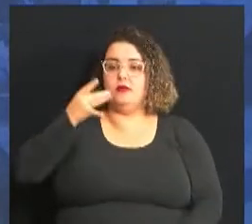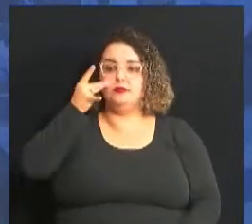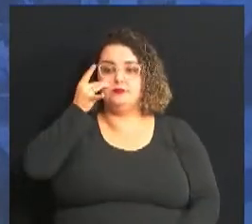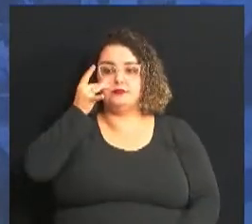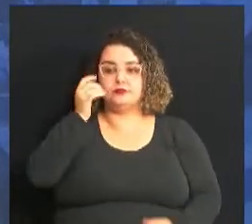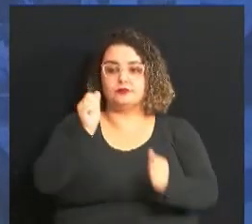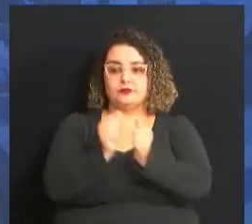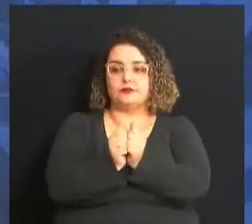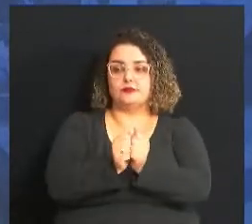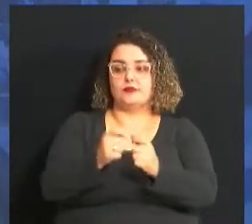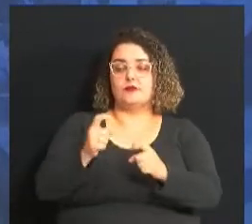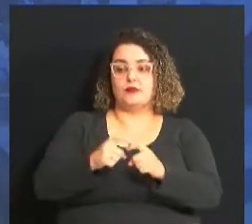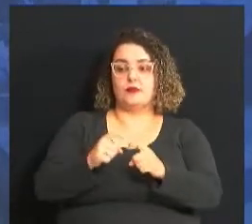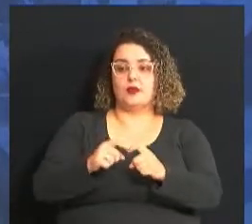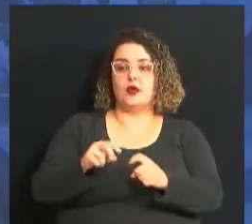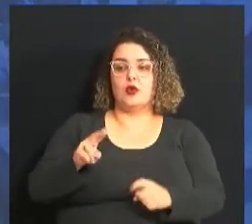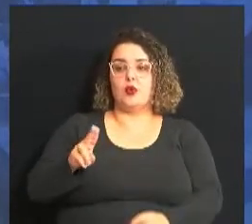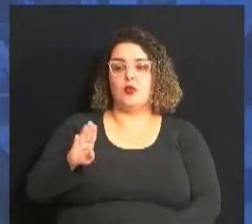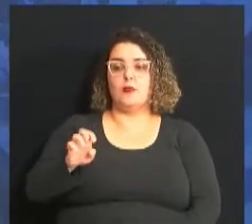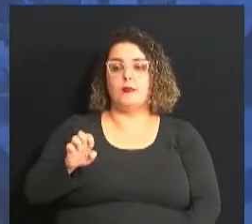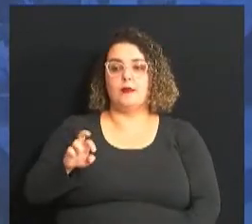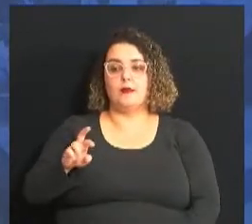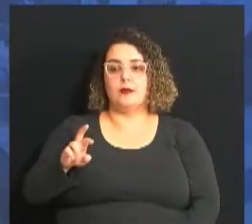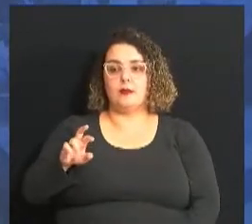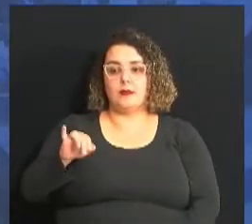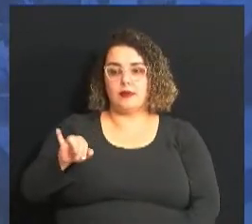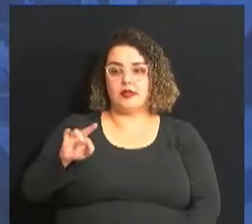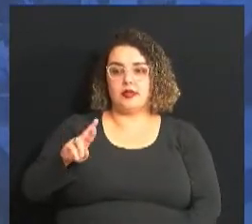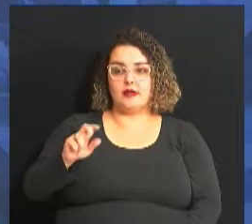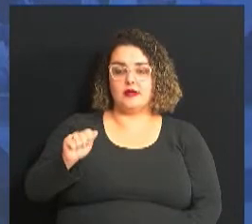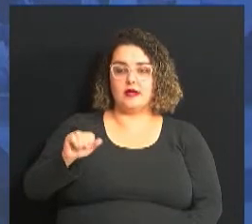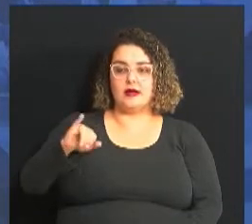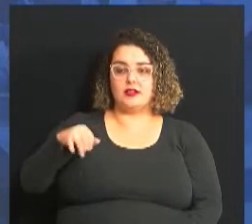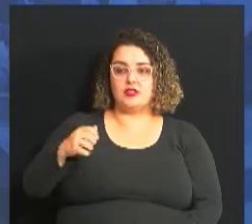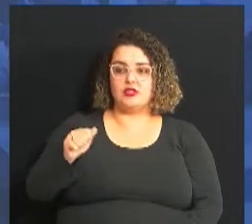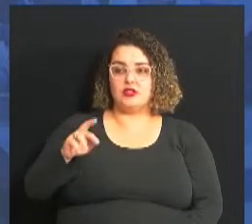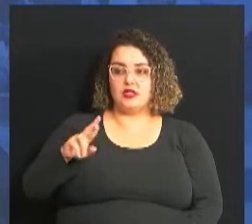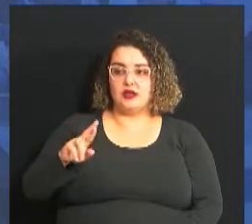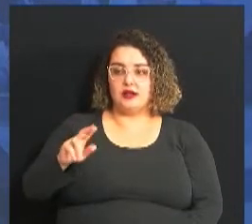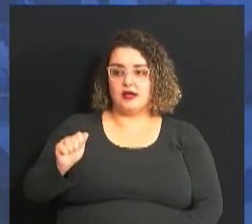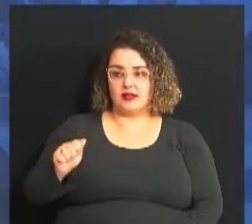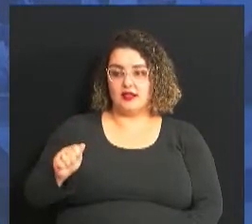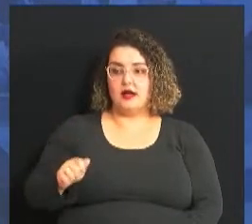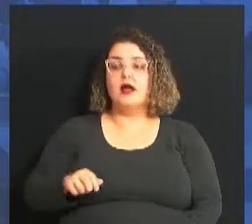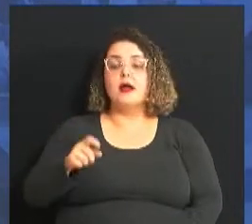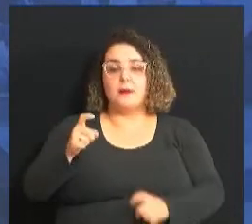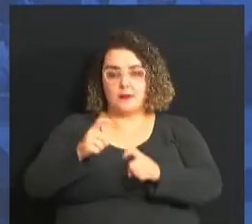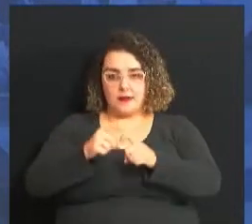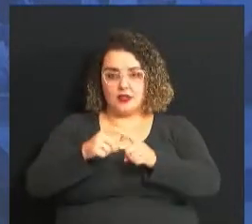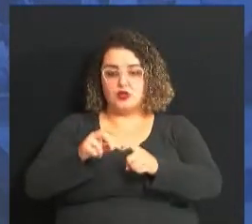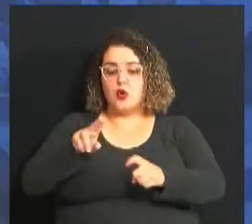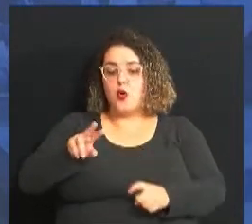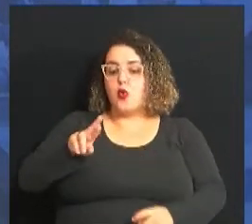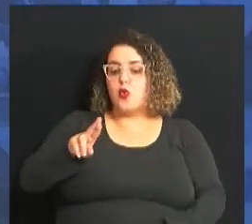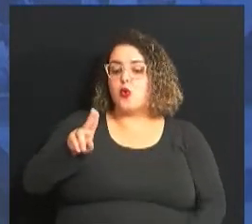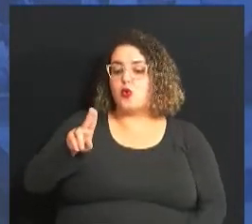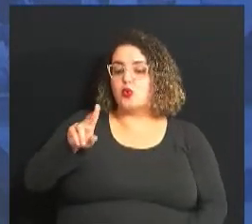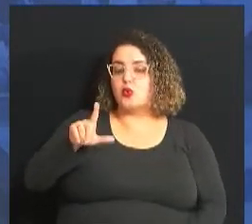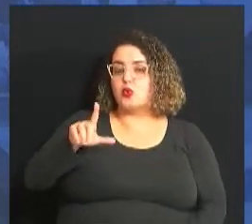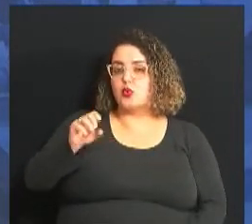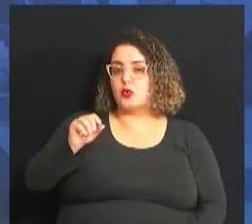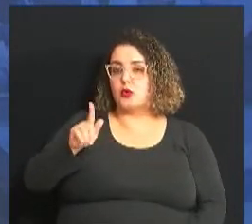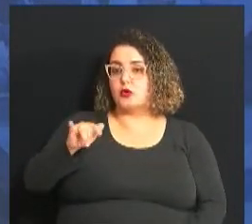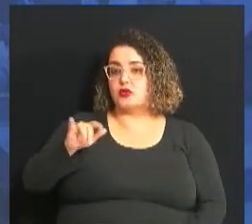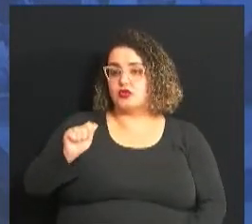é o Dr. Ubirajara Ferreira. Ele é médico urologista e vai ajudar a gente a entender as principais doenças